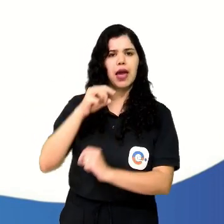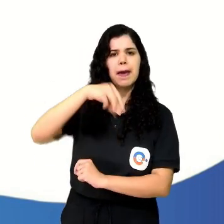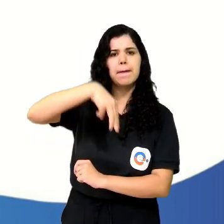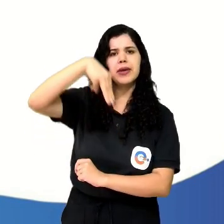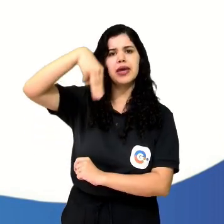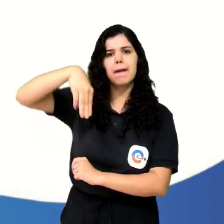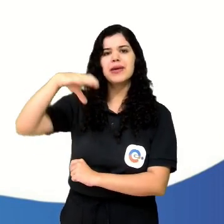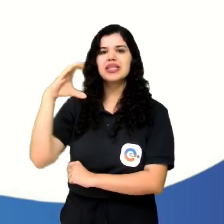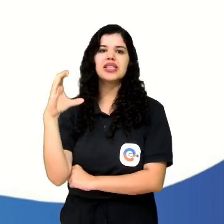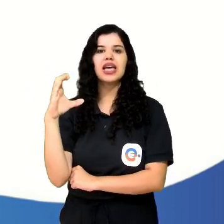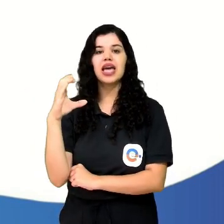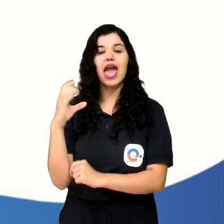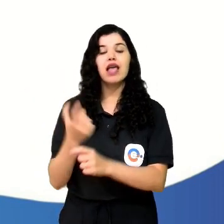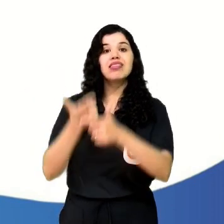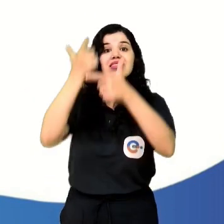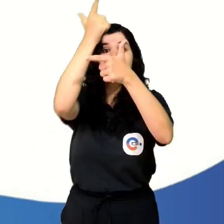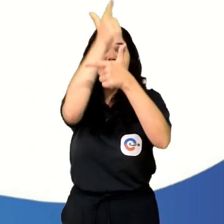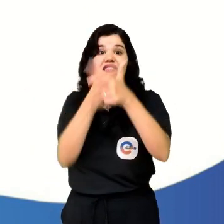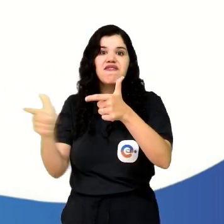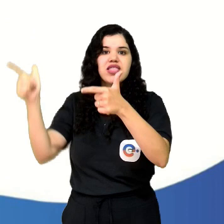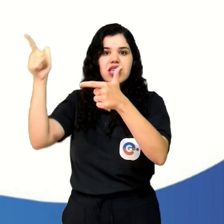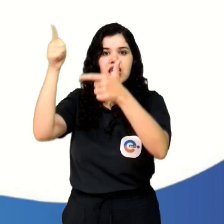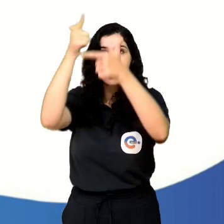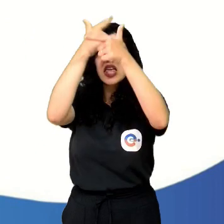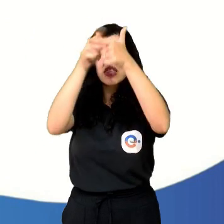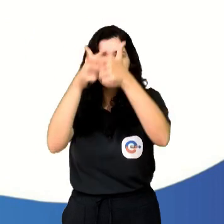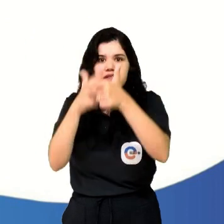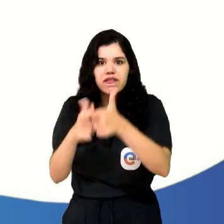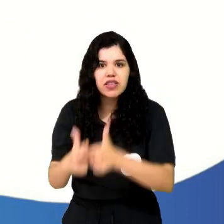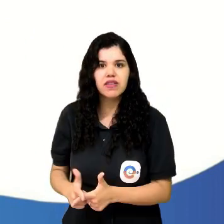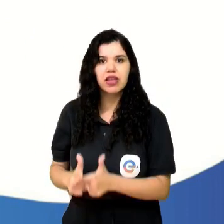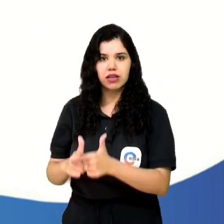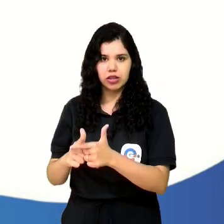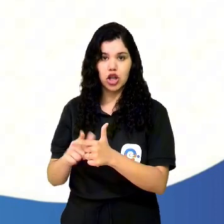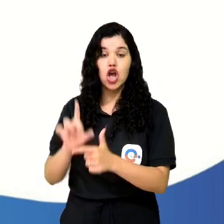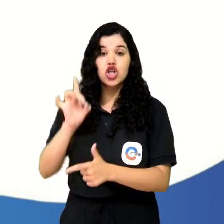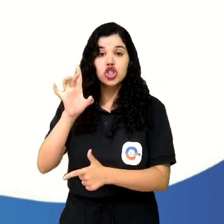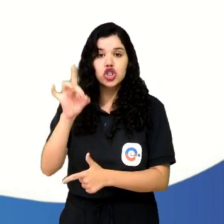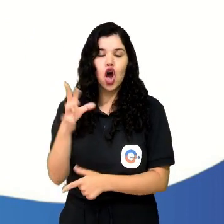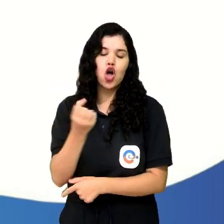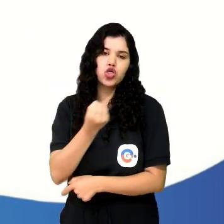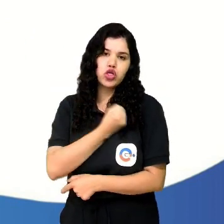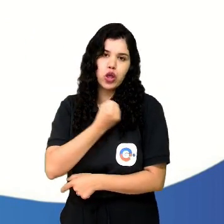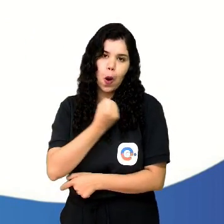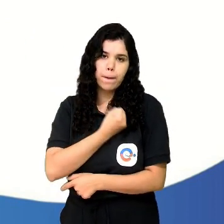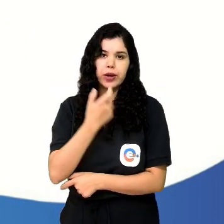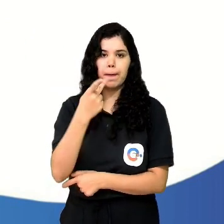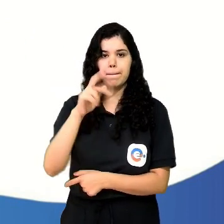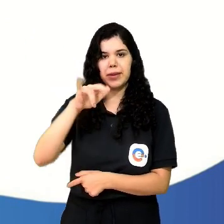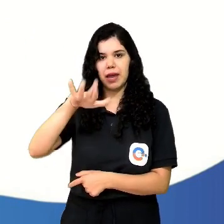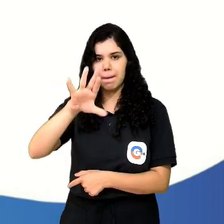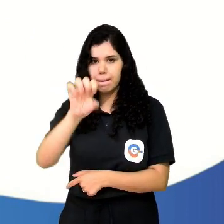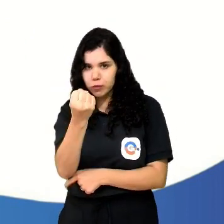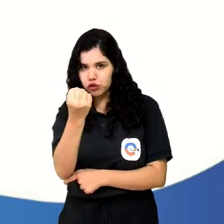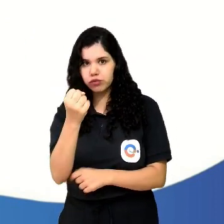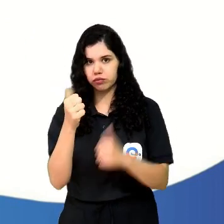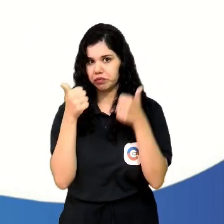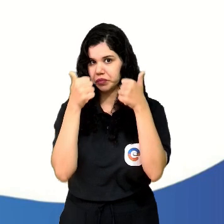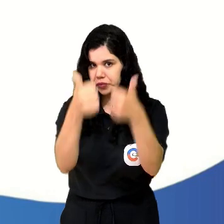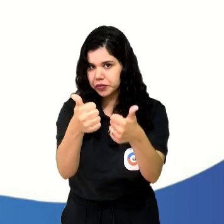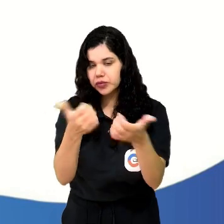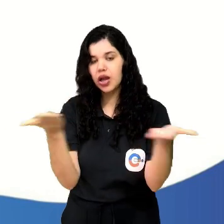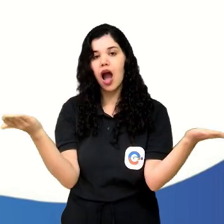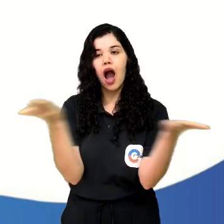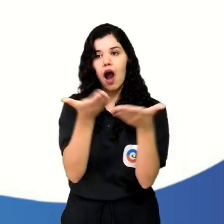MMC é fatorar, é dividir esses números apenas em números primos. Beleza? Então, ó,